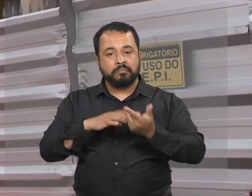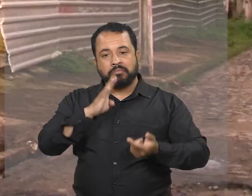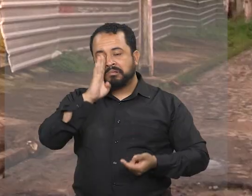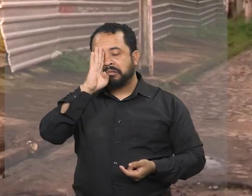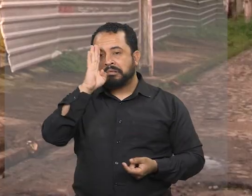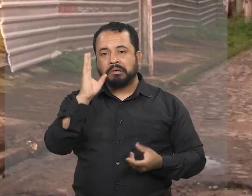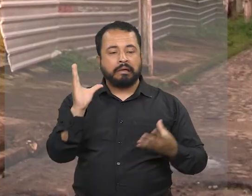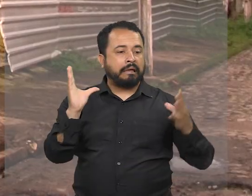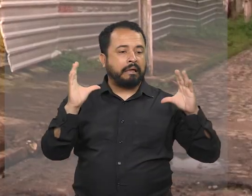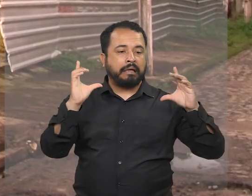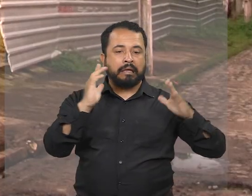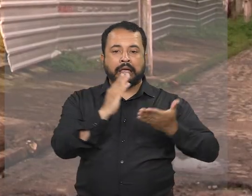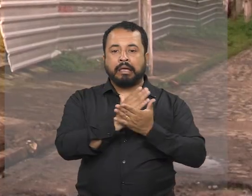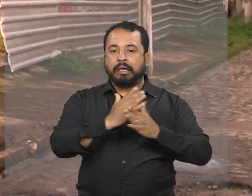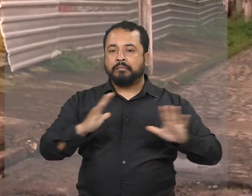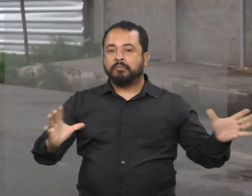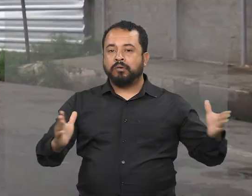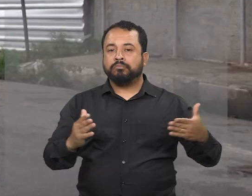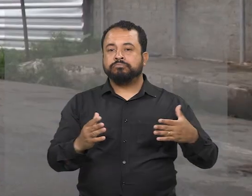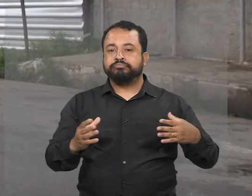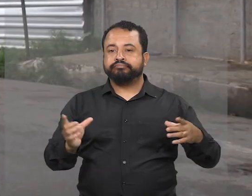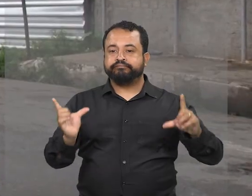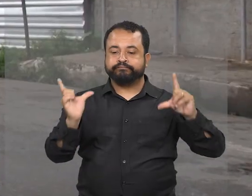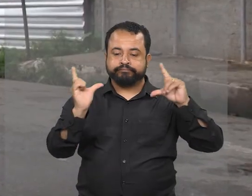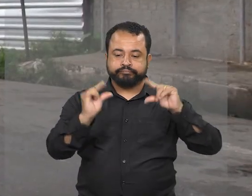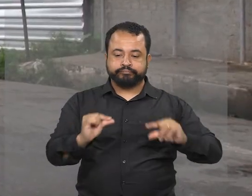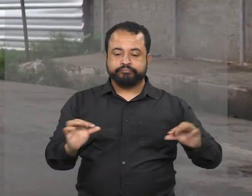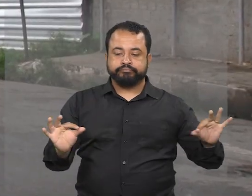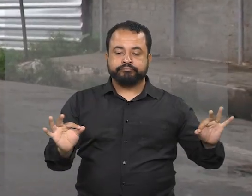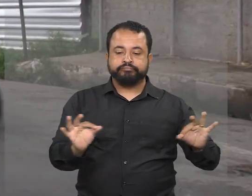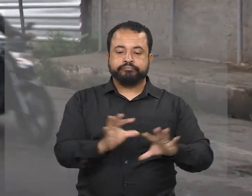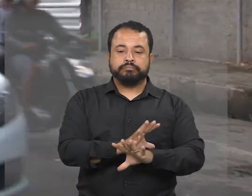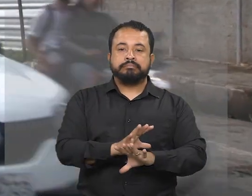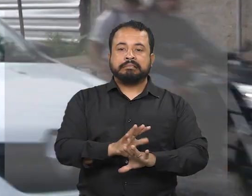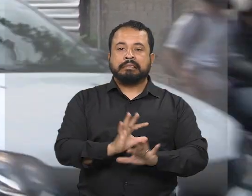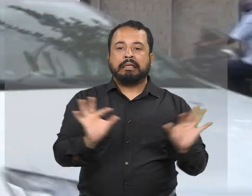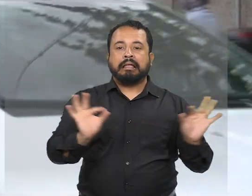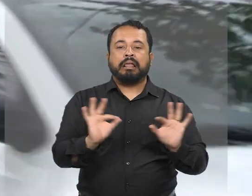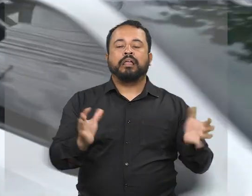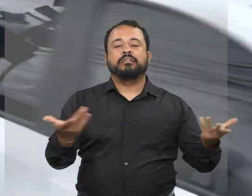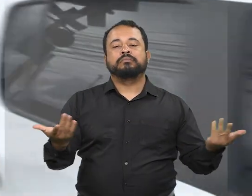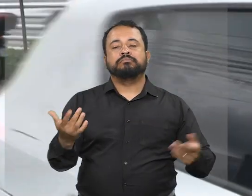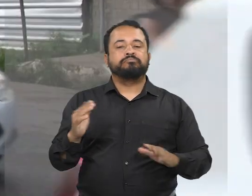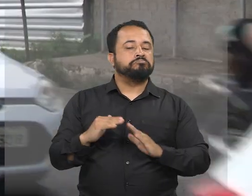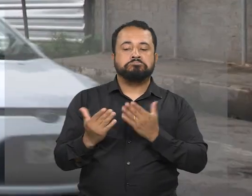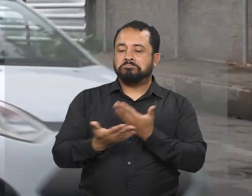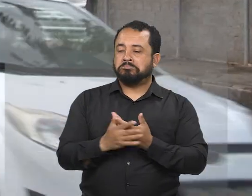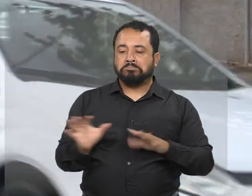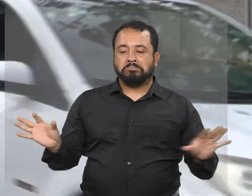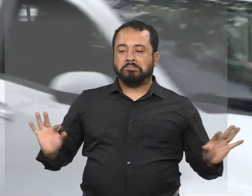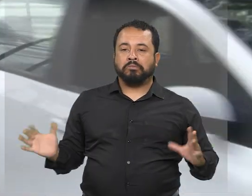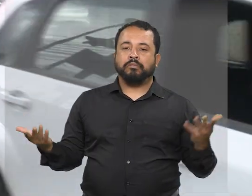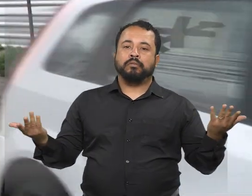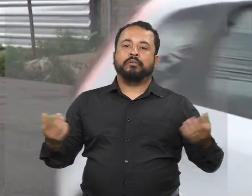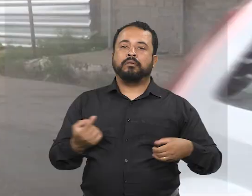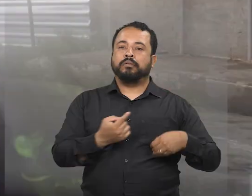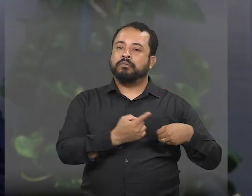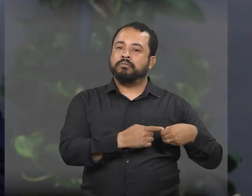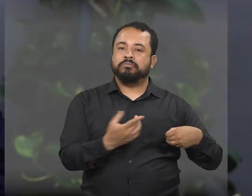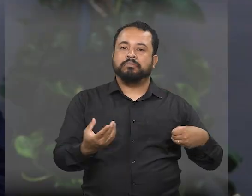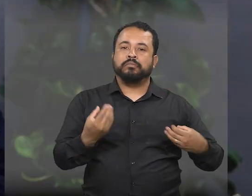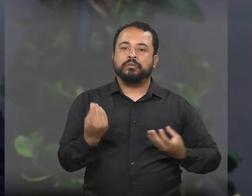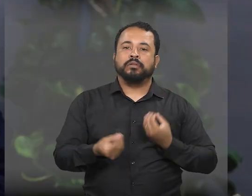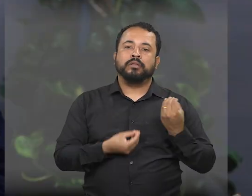importantes desaparecerem do bairro. Os moradores se viram desamparados, sem o suporte que garantia a vida diária.